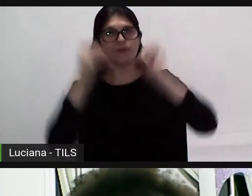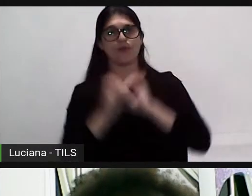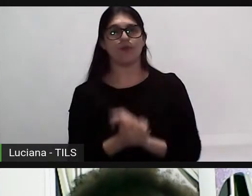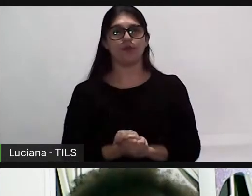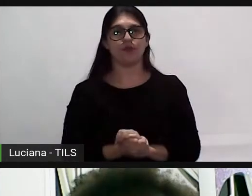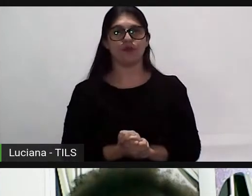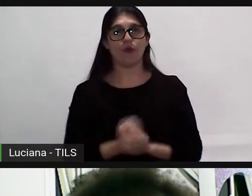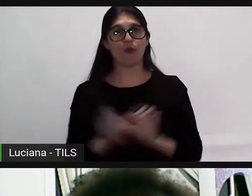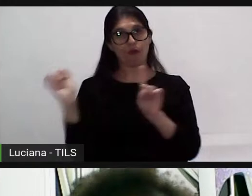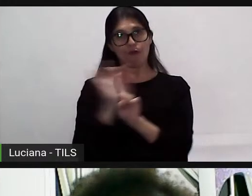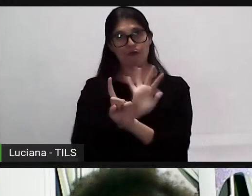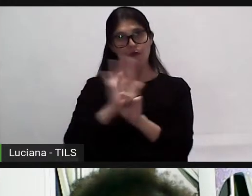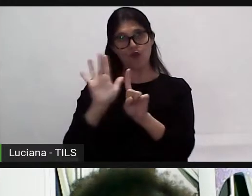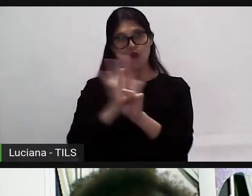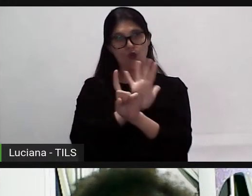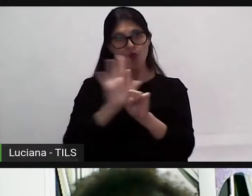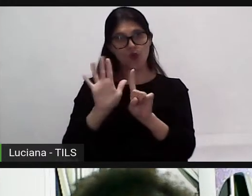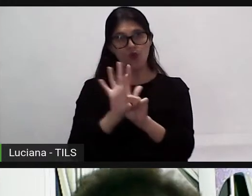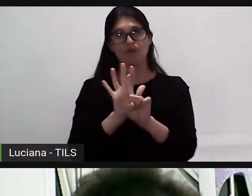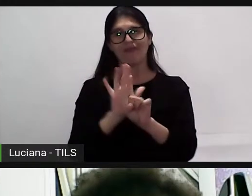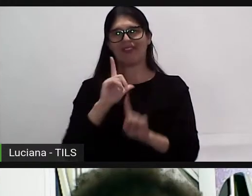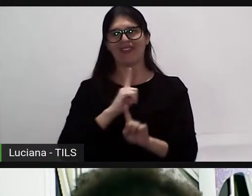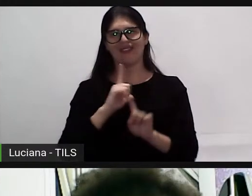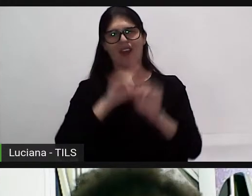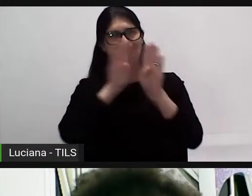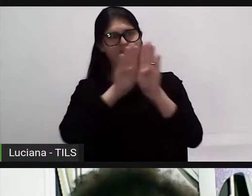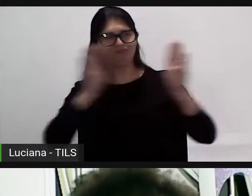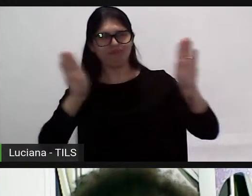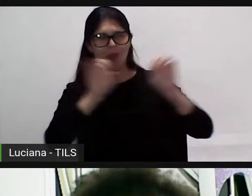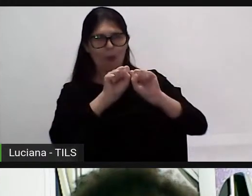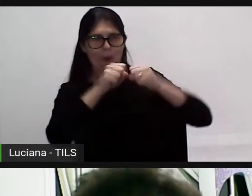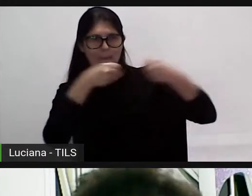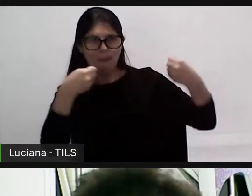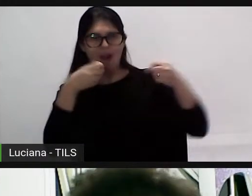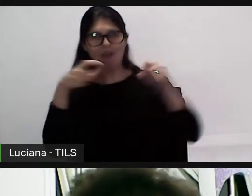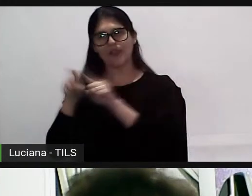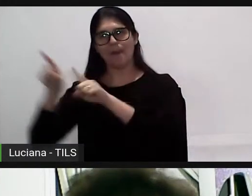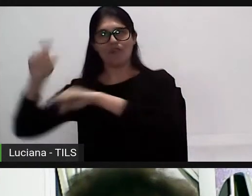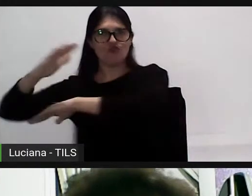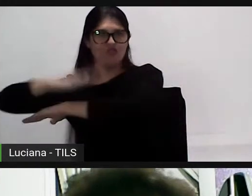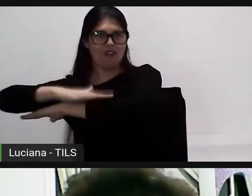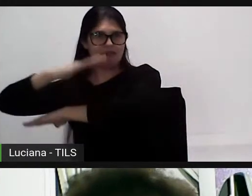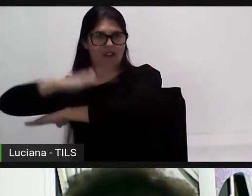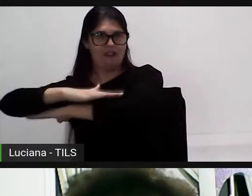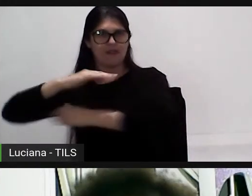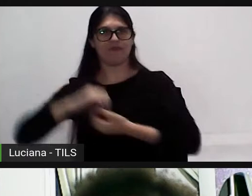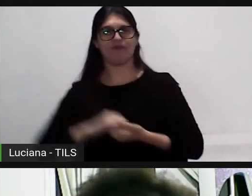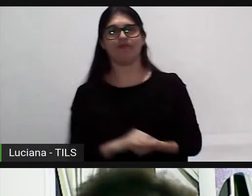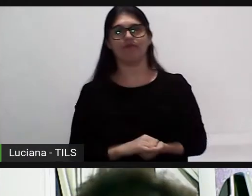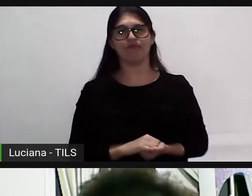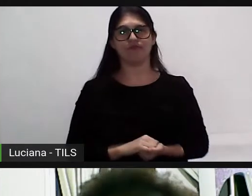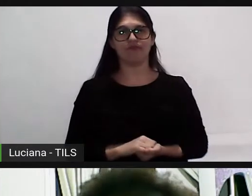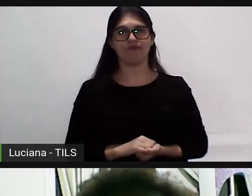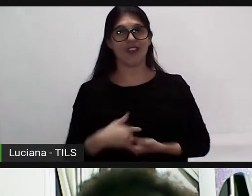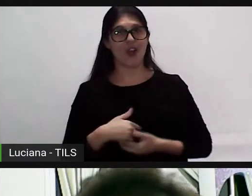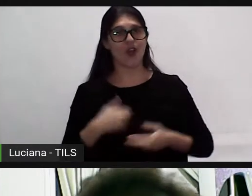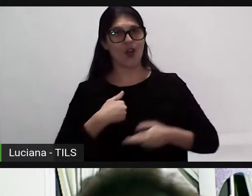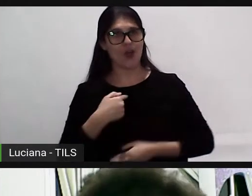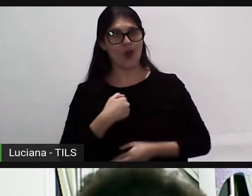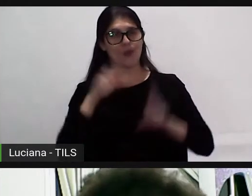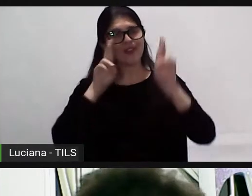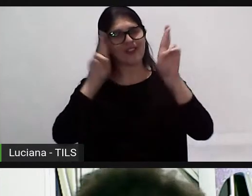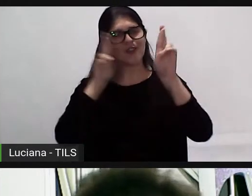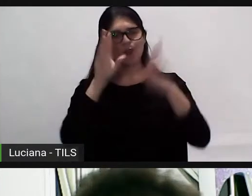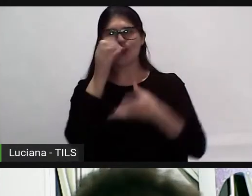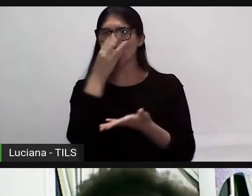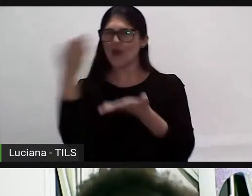fundo um guarda-roupa e a janela. E eu desejo muito